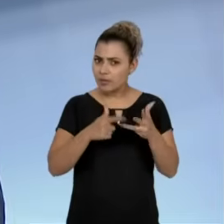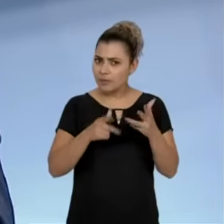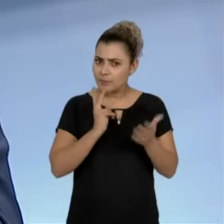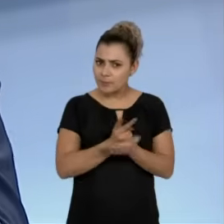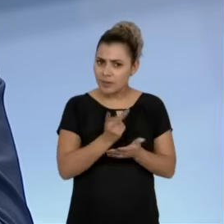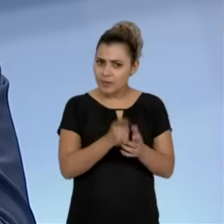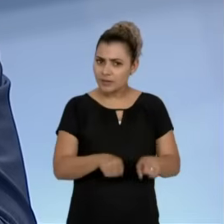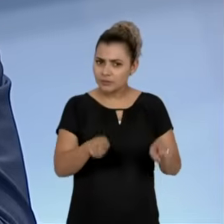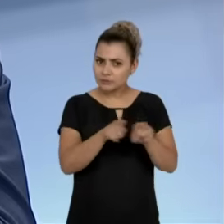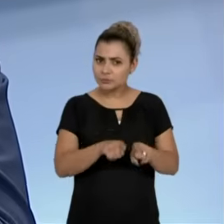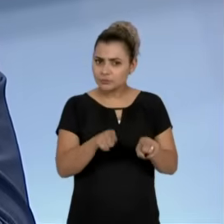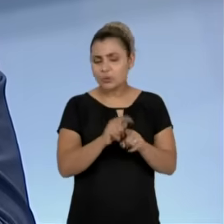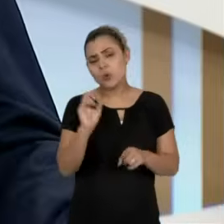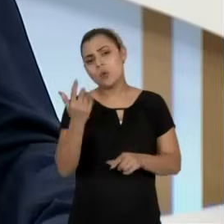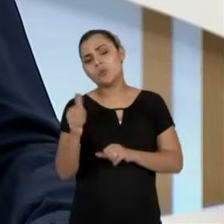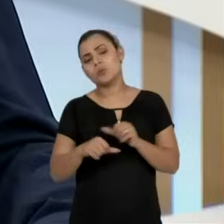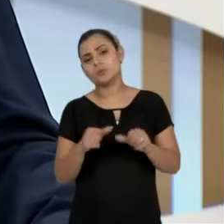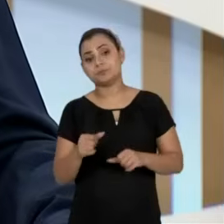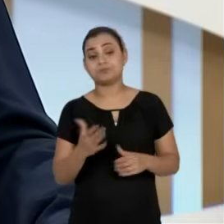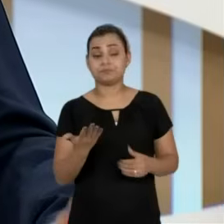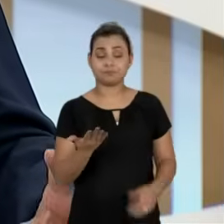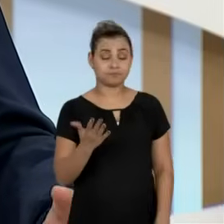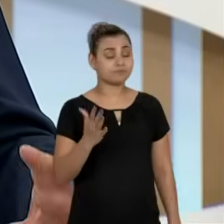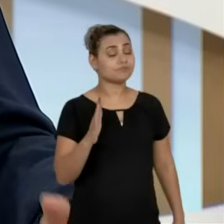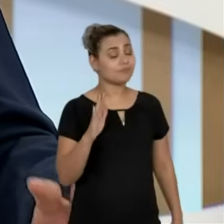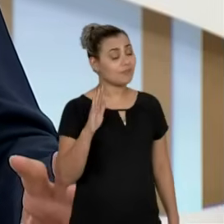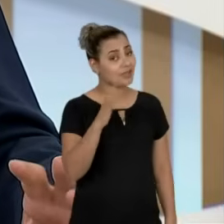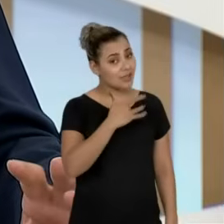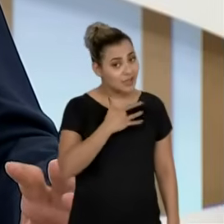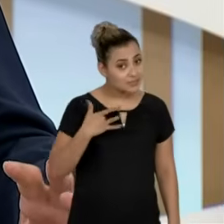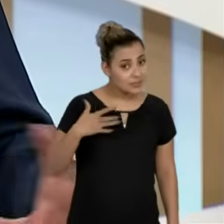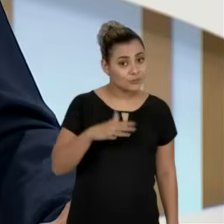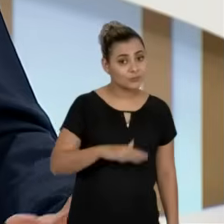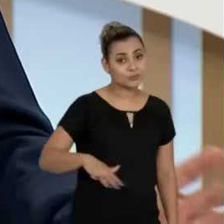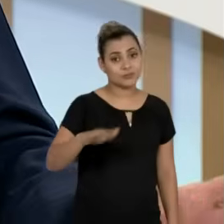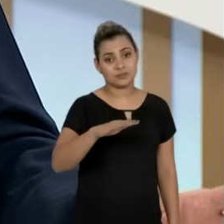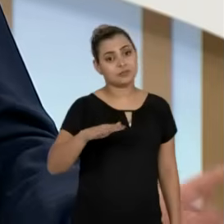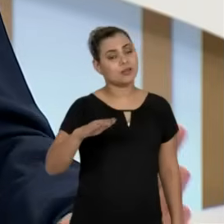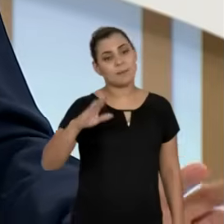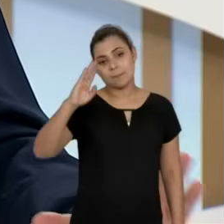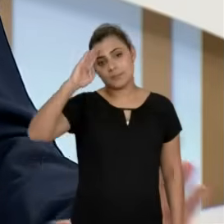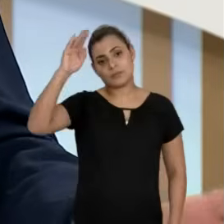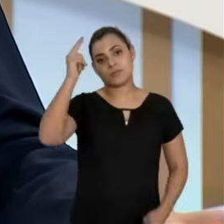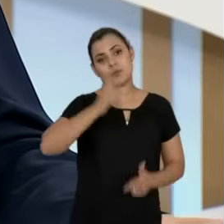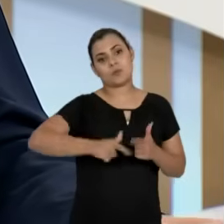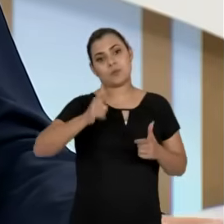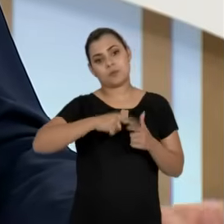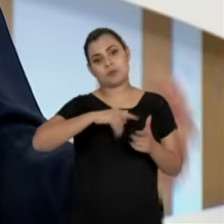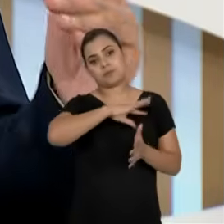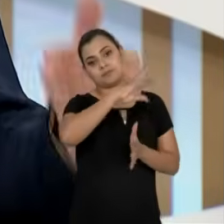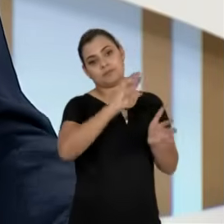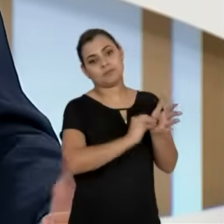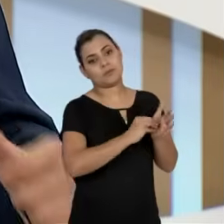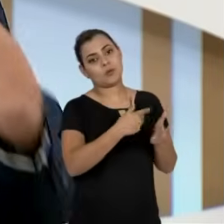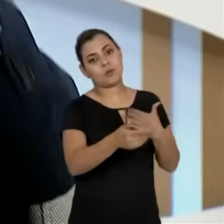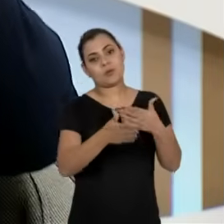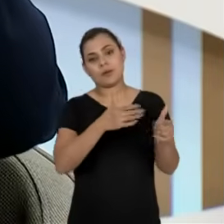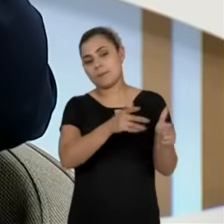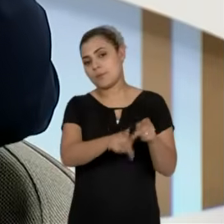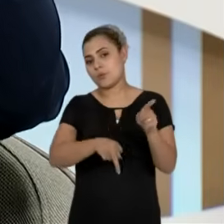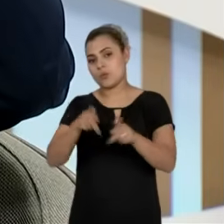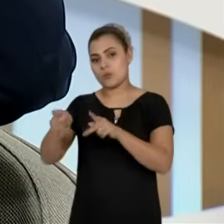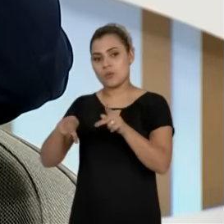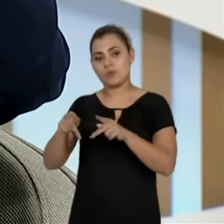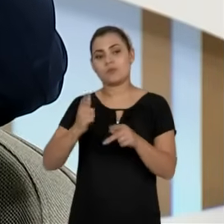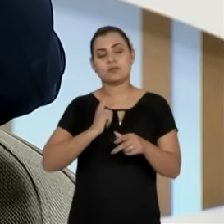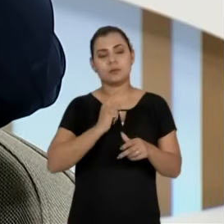problemas, mudaram? Olha, como é que a saúde é a maior emergência crônica da Amazônia para todas as populações. São isoladas, eles